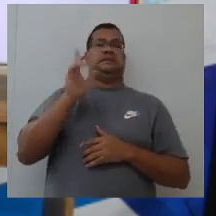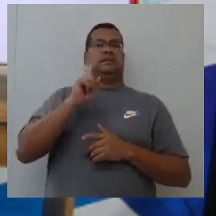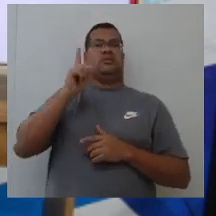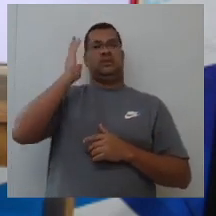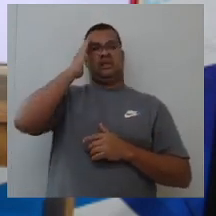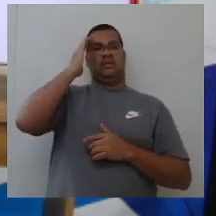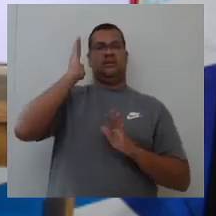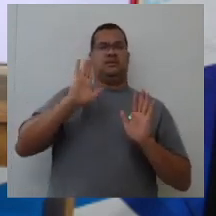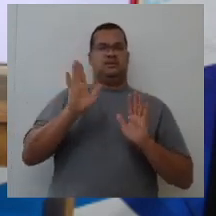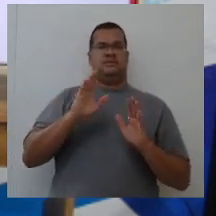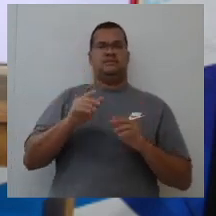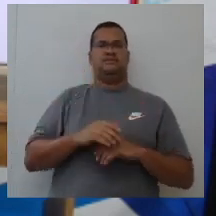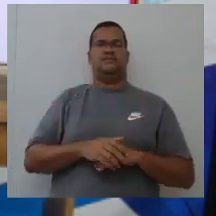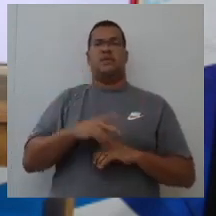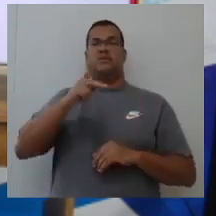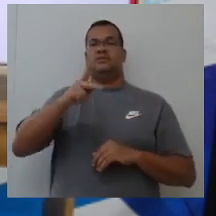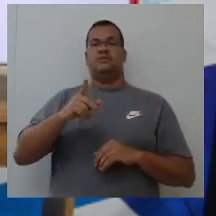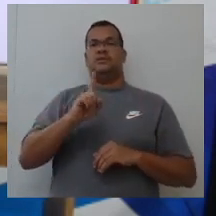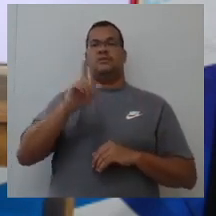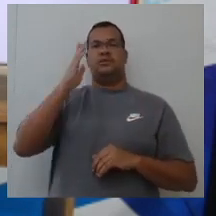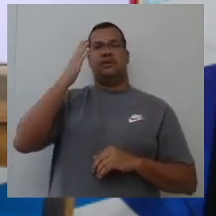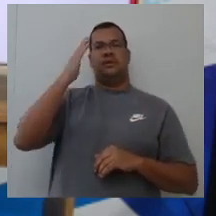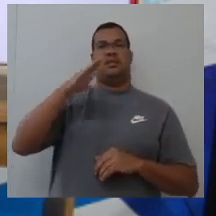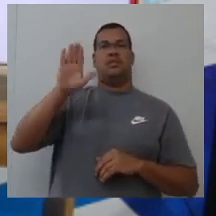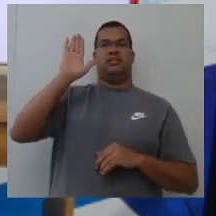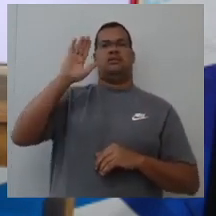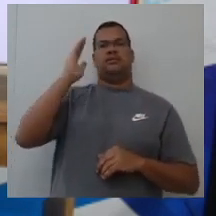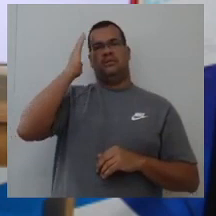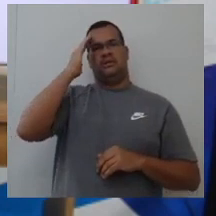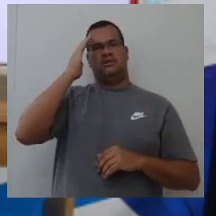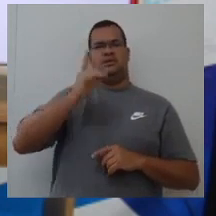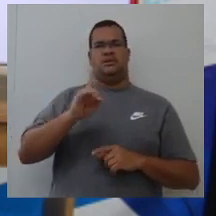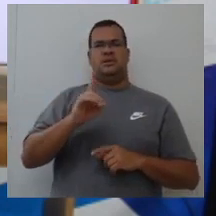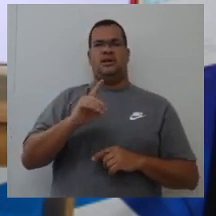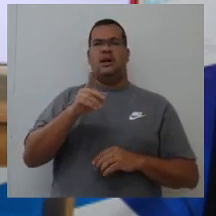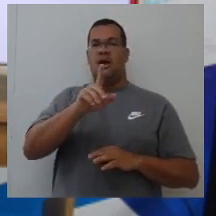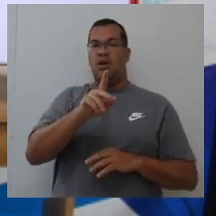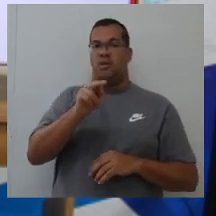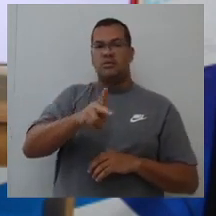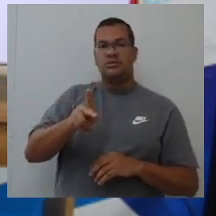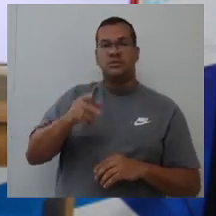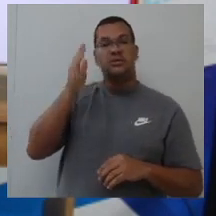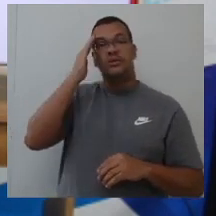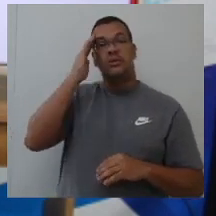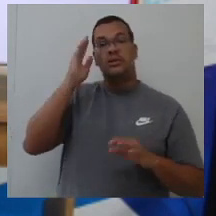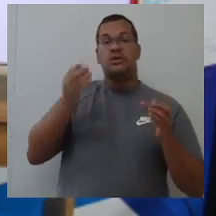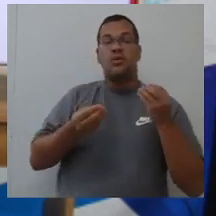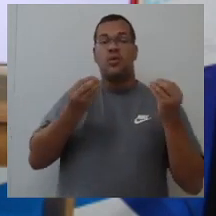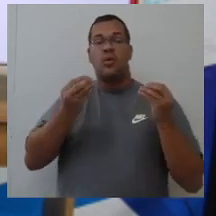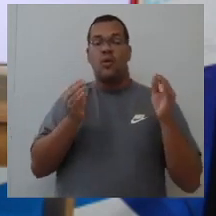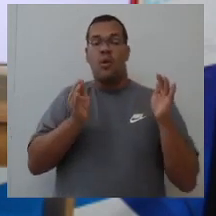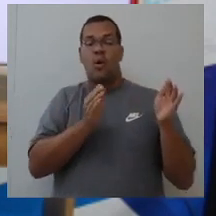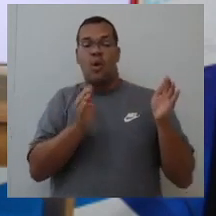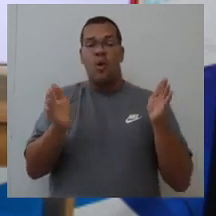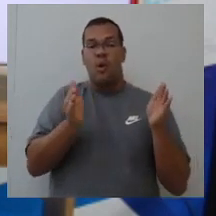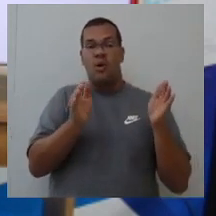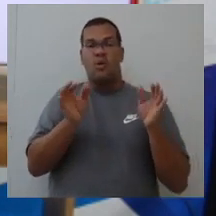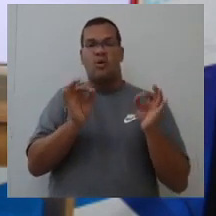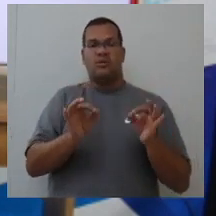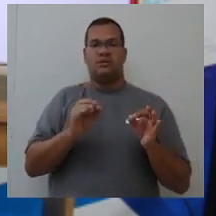alguém pergunta, professor, não entendi? E aí o professor diz assim, você não entendeu de que parte? Aí o aluno diz assim,